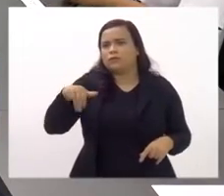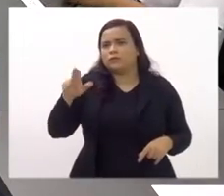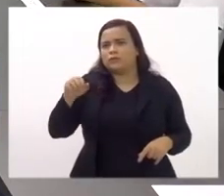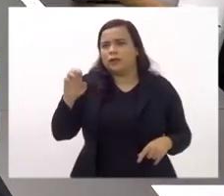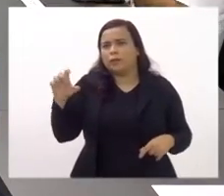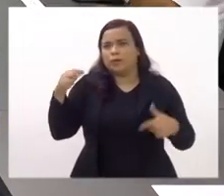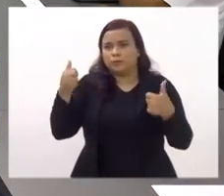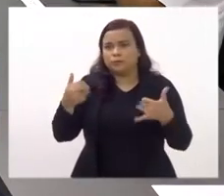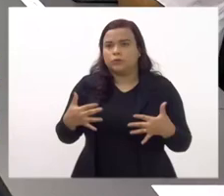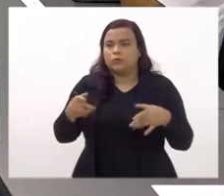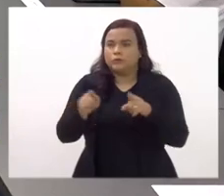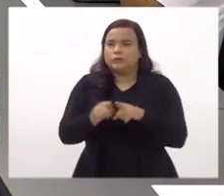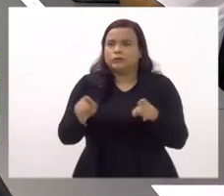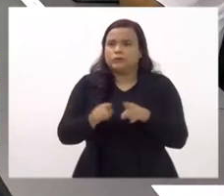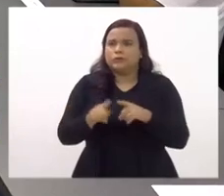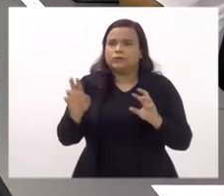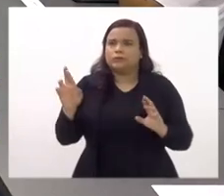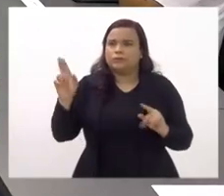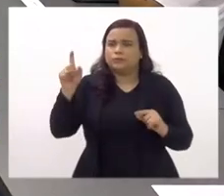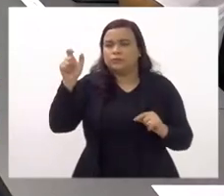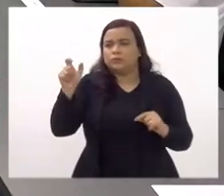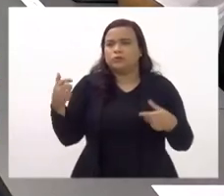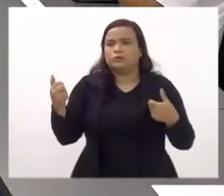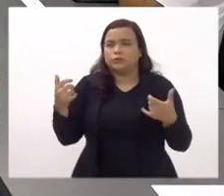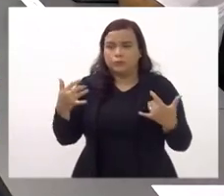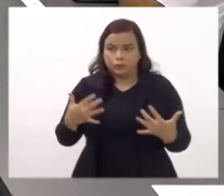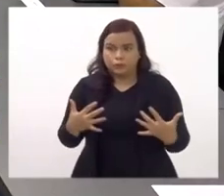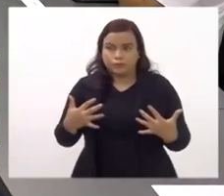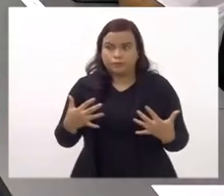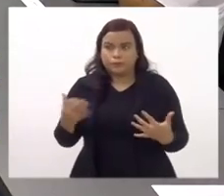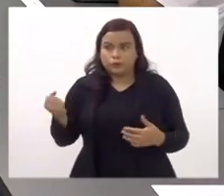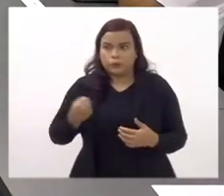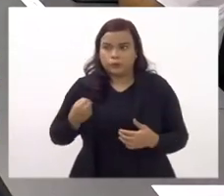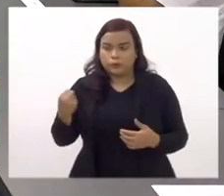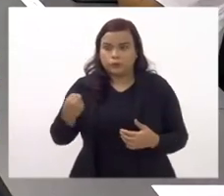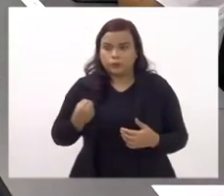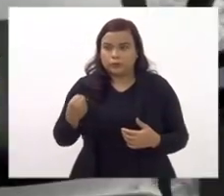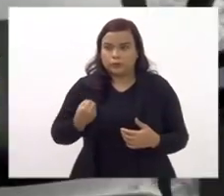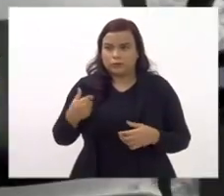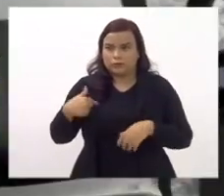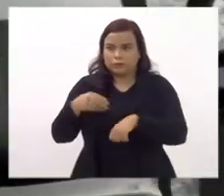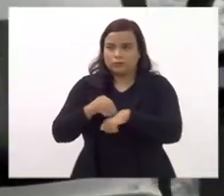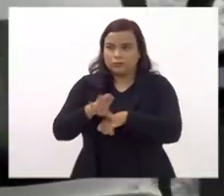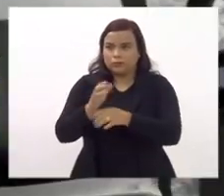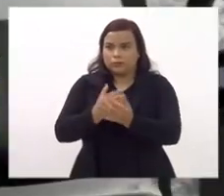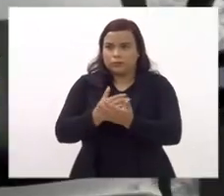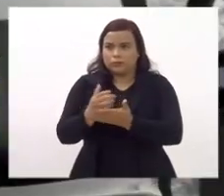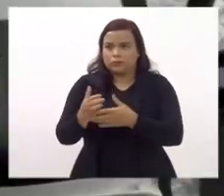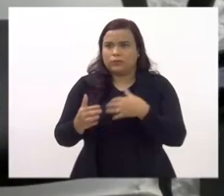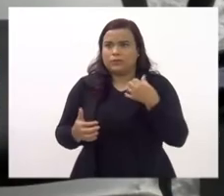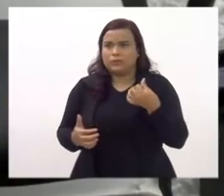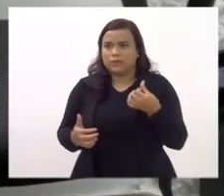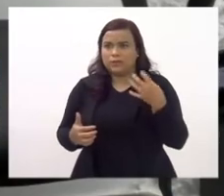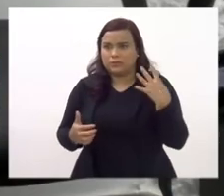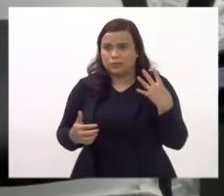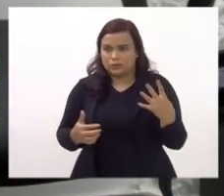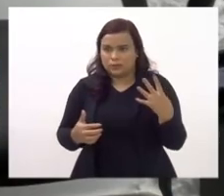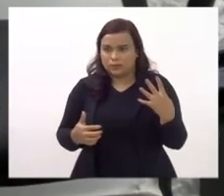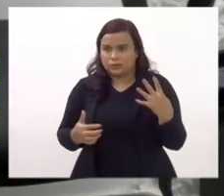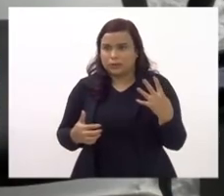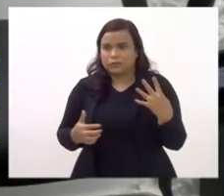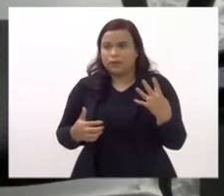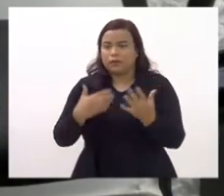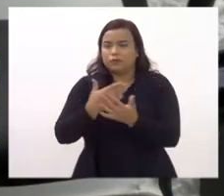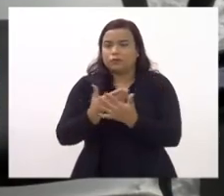quando falou também, e explicou que o número que eu dei inicialmente, 64 estudantes no